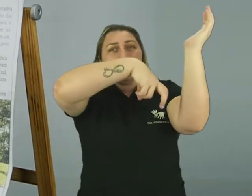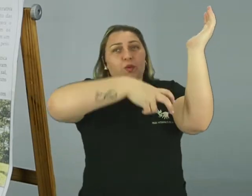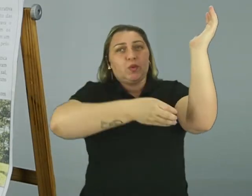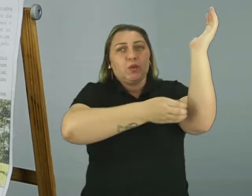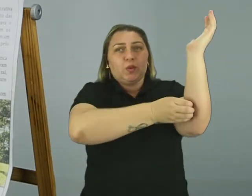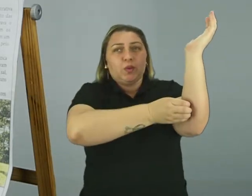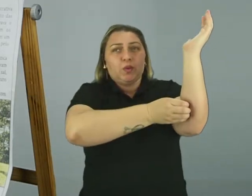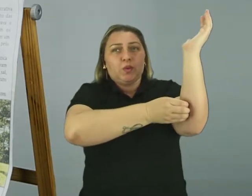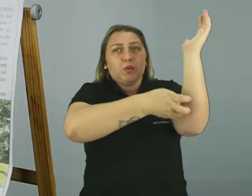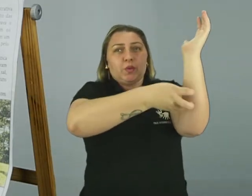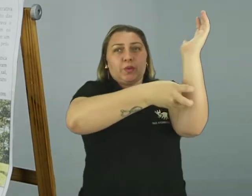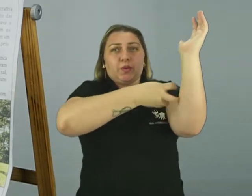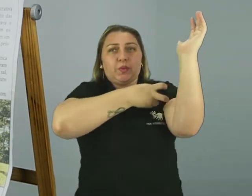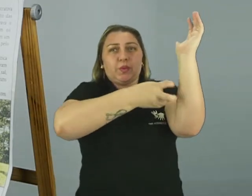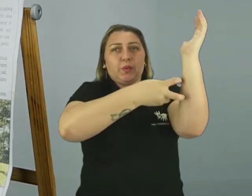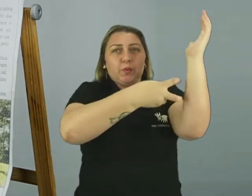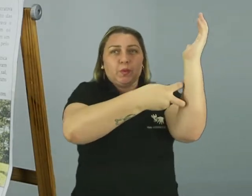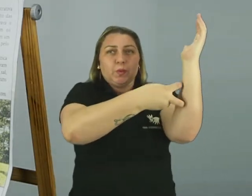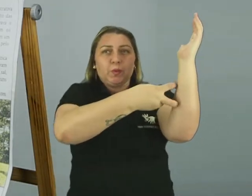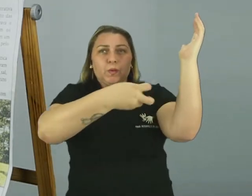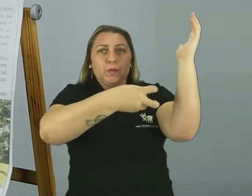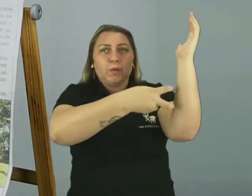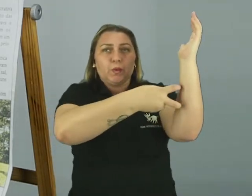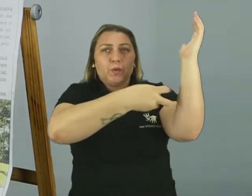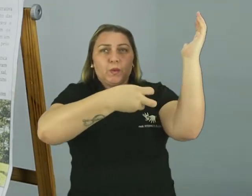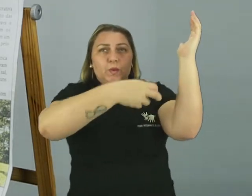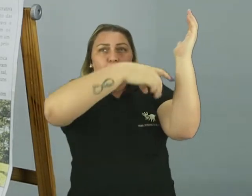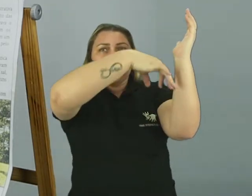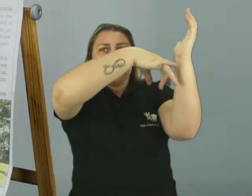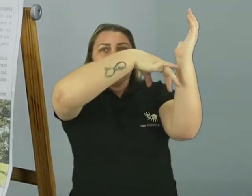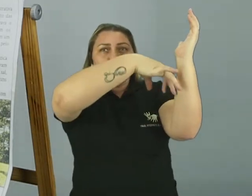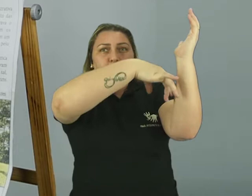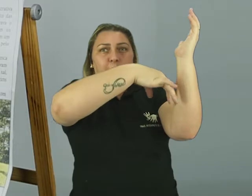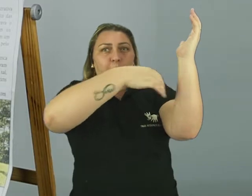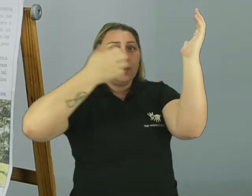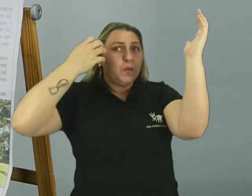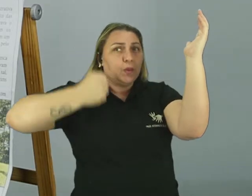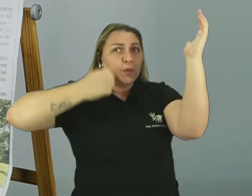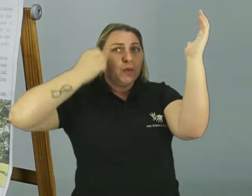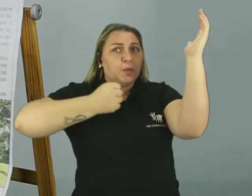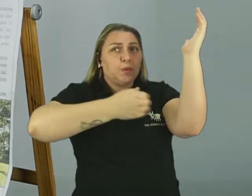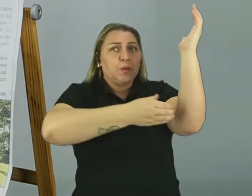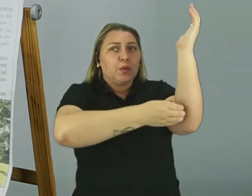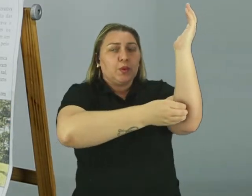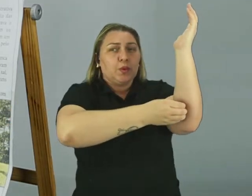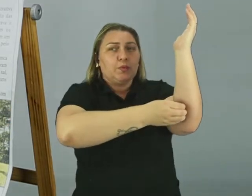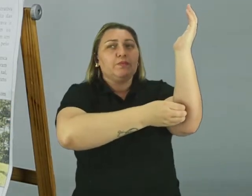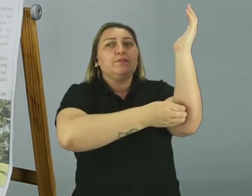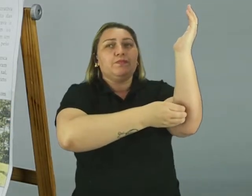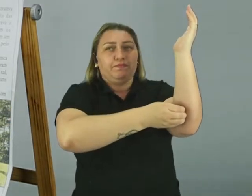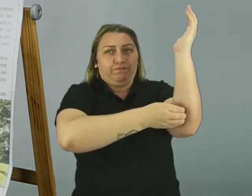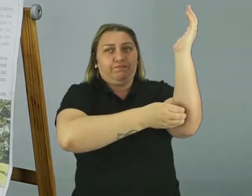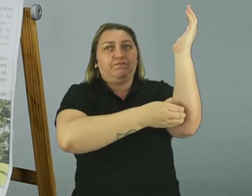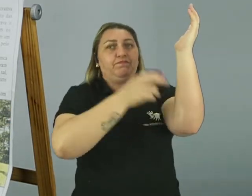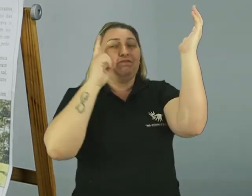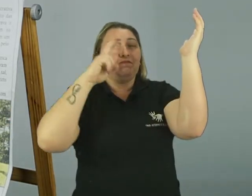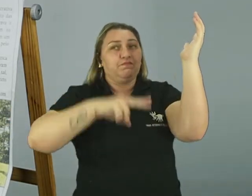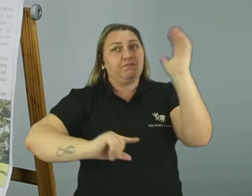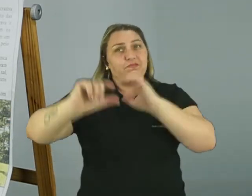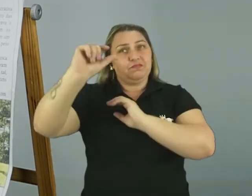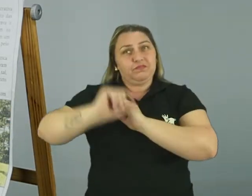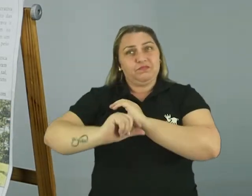né, extraía o látex da seringueira, fazia uns cortes, que nós vamos ver um pouquinho